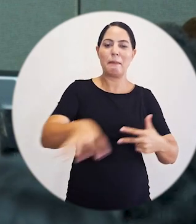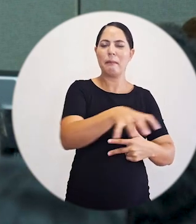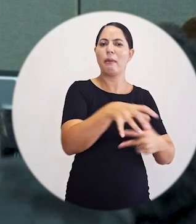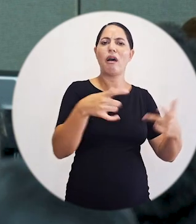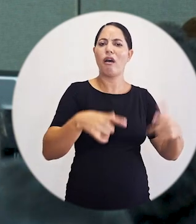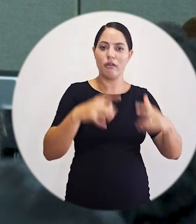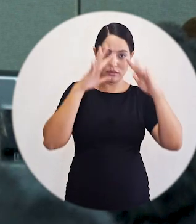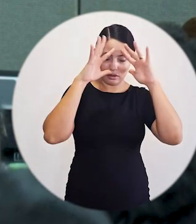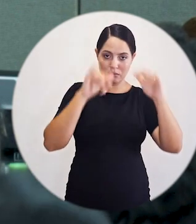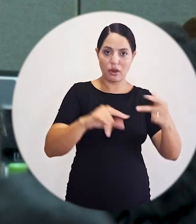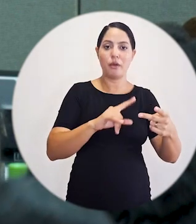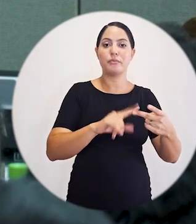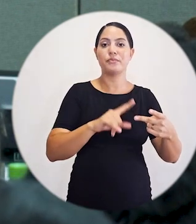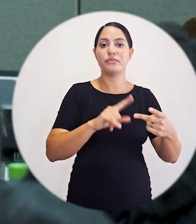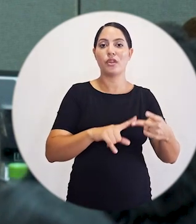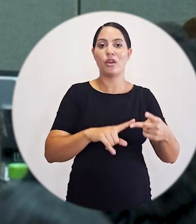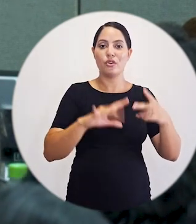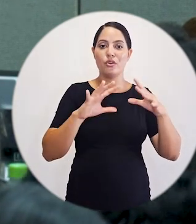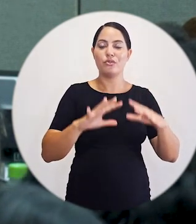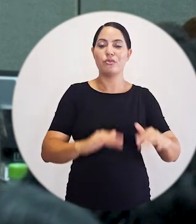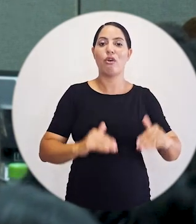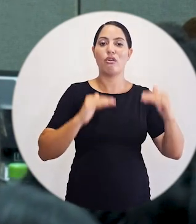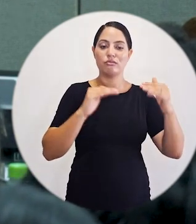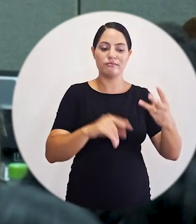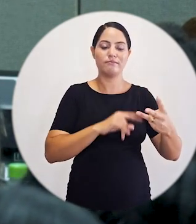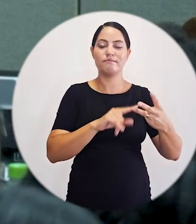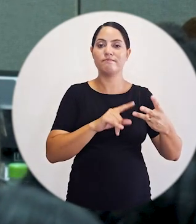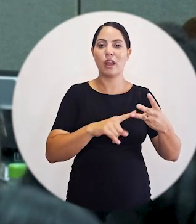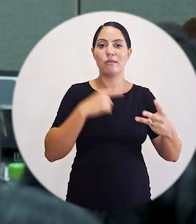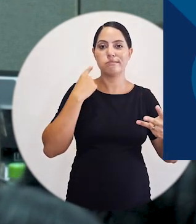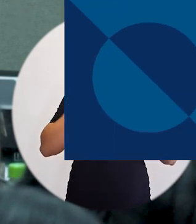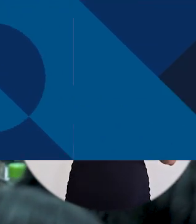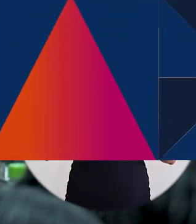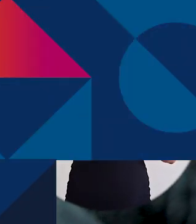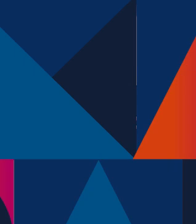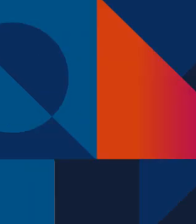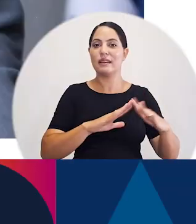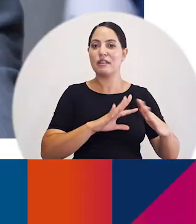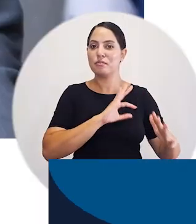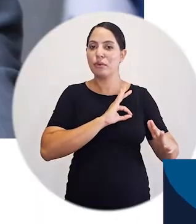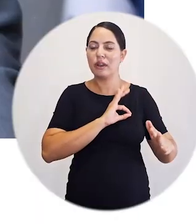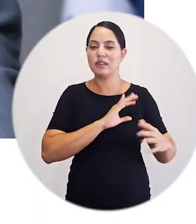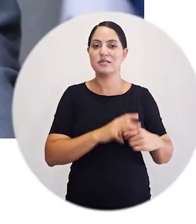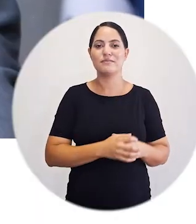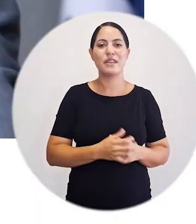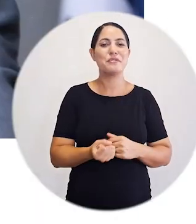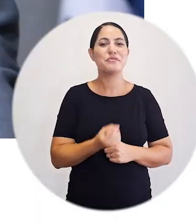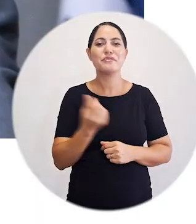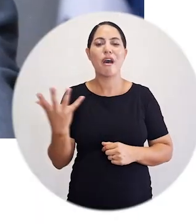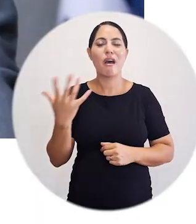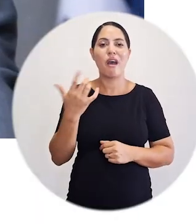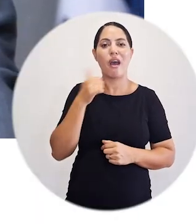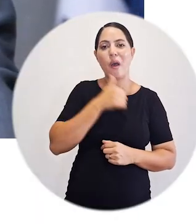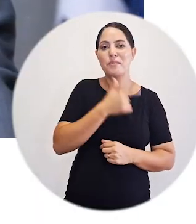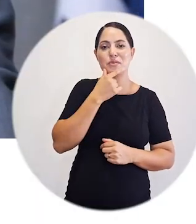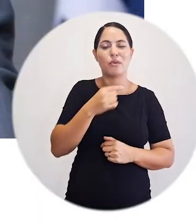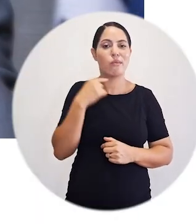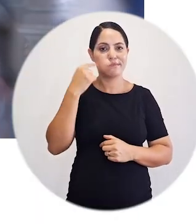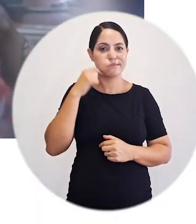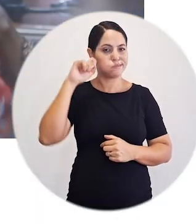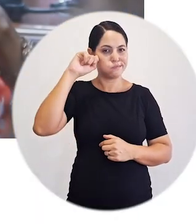Fóruns, delegacias, audiências, cartórios. Milhares de advogados e advogadas